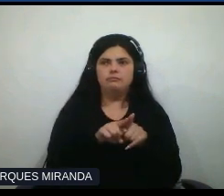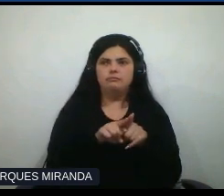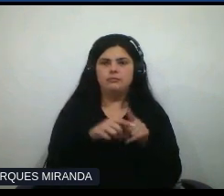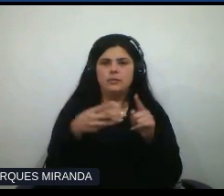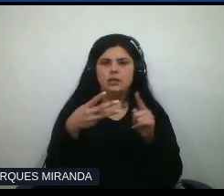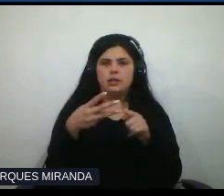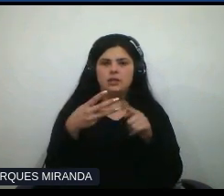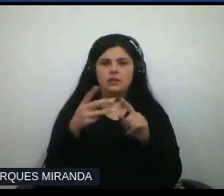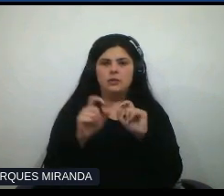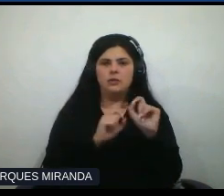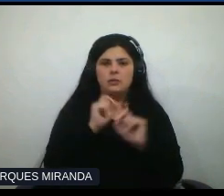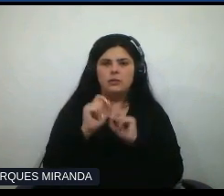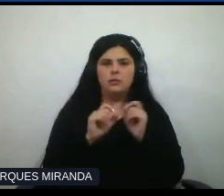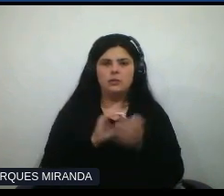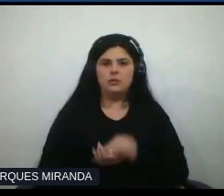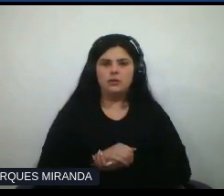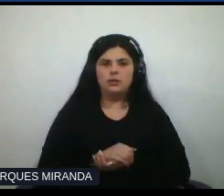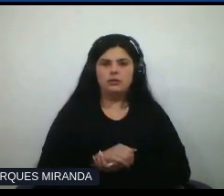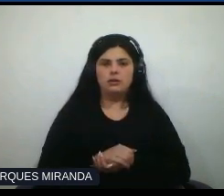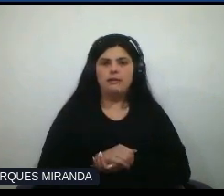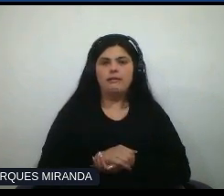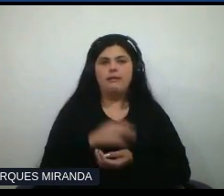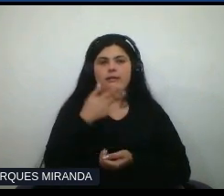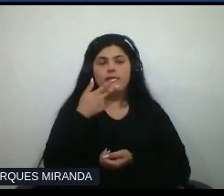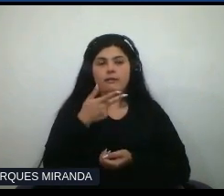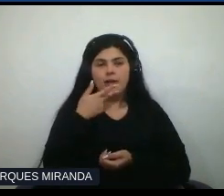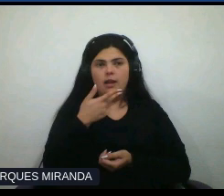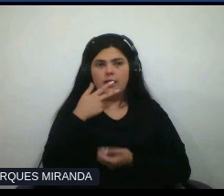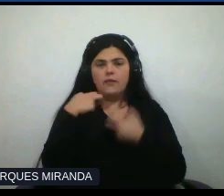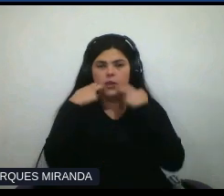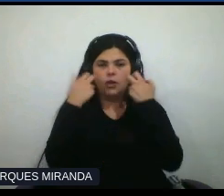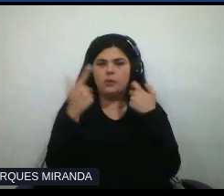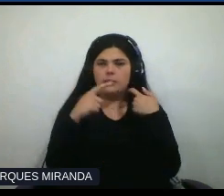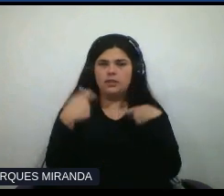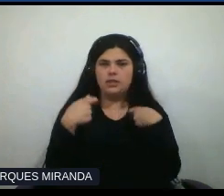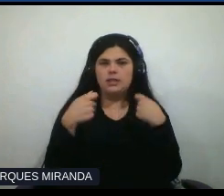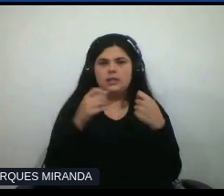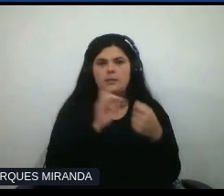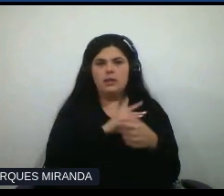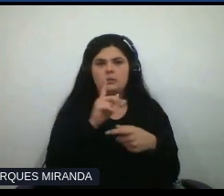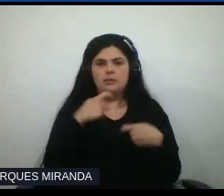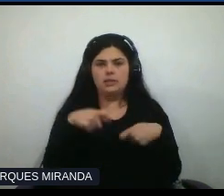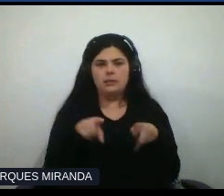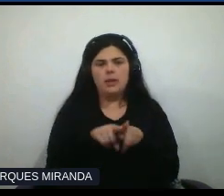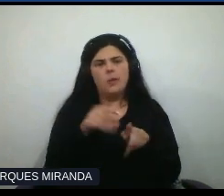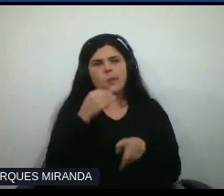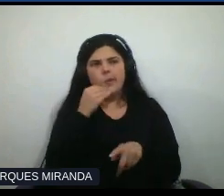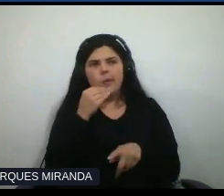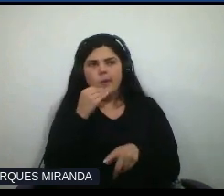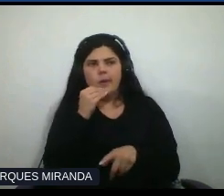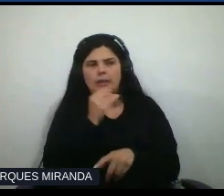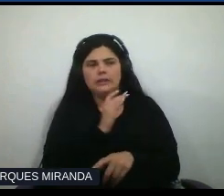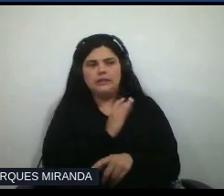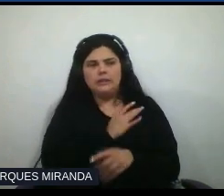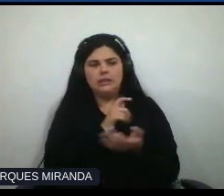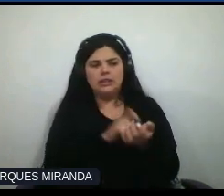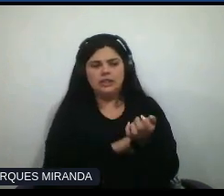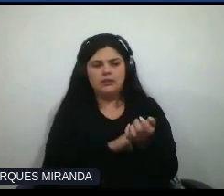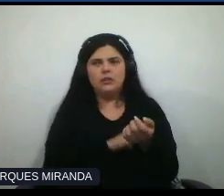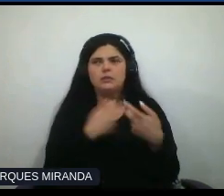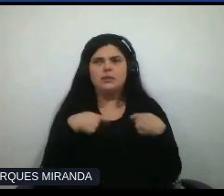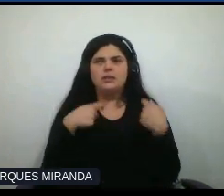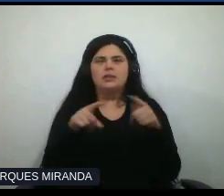ponto, falem, não tenham vergonha ou não tenham medo de falar. Óbvio, vai bater um pouquinho o coração mais forte, vai dar um pouquinho de